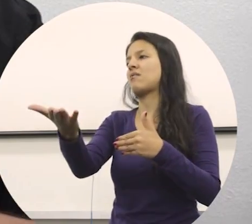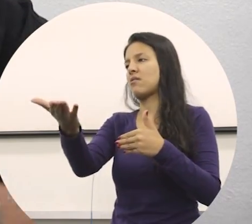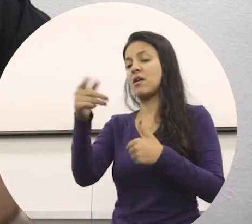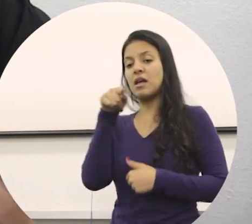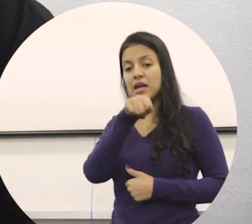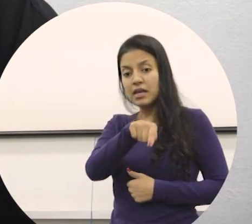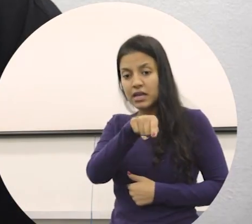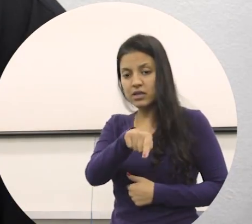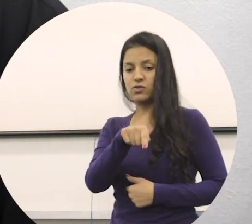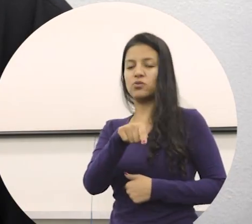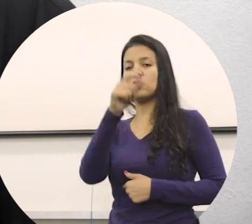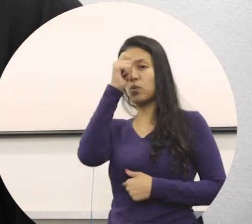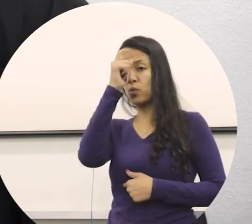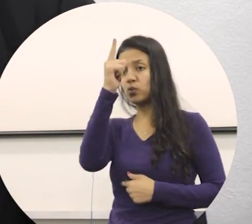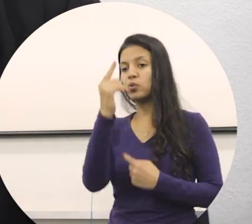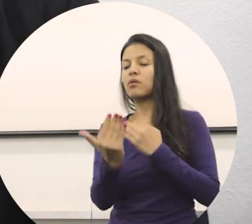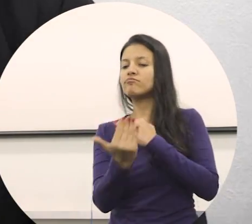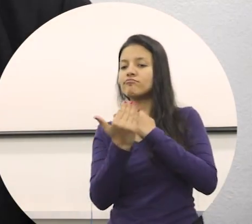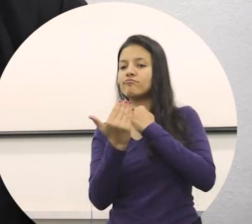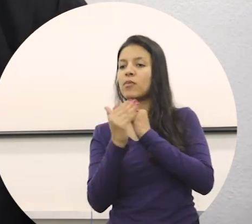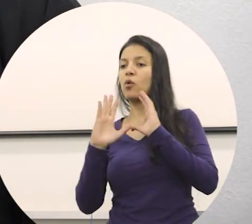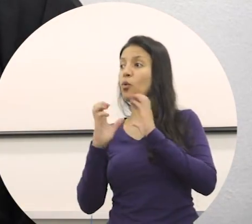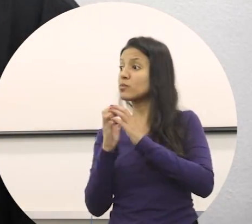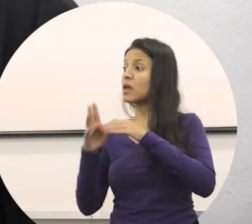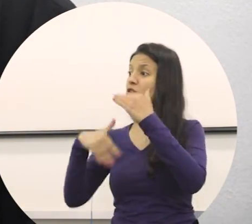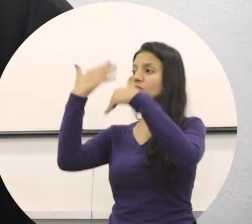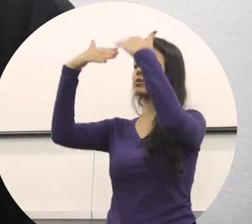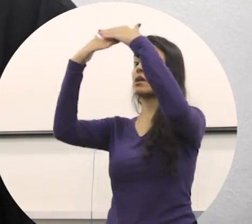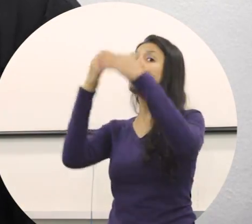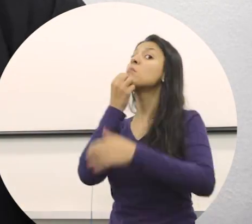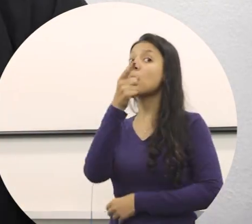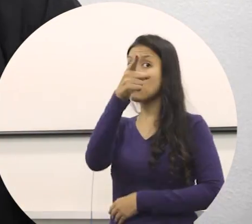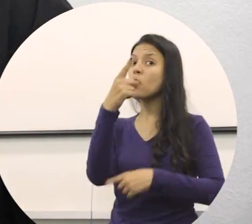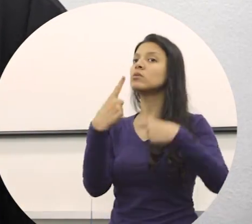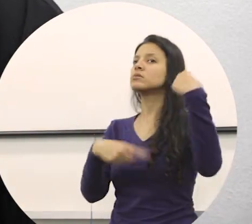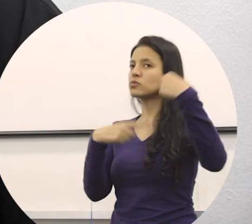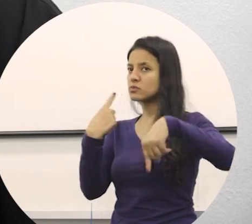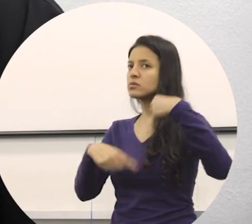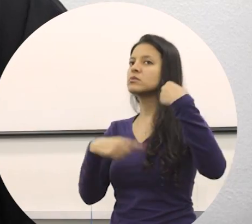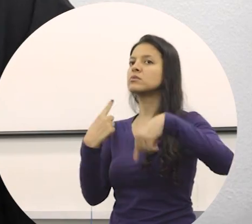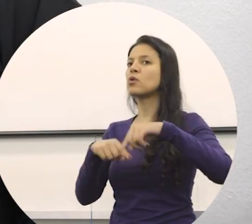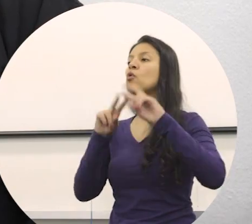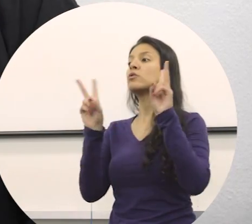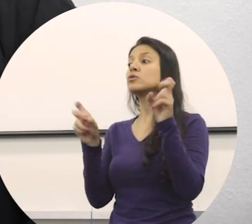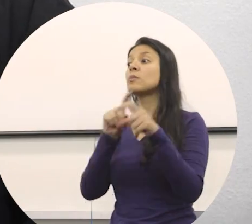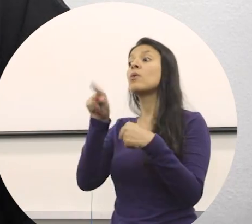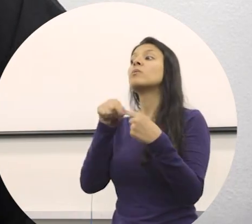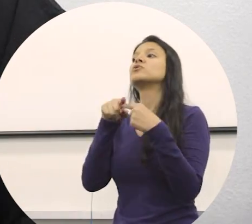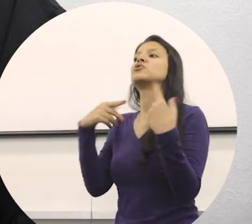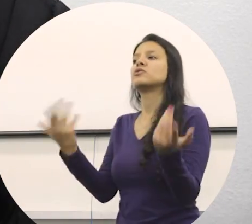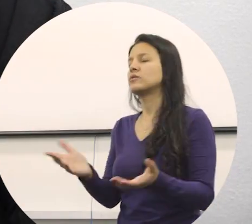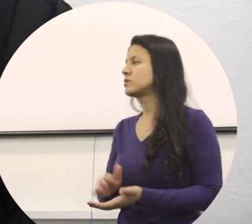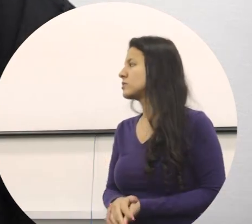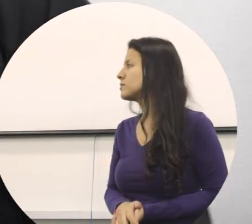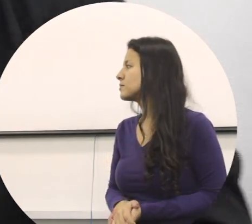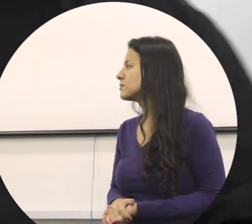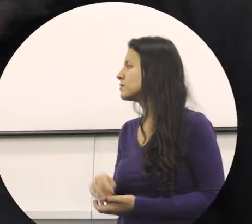construir culturalmente a comunidade surda. Eu acho que é uma discussão boa dos objetivos, né? Eu acho que isso,